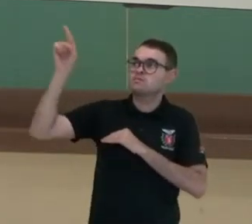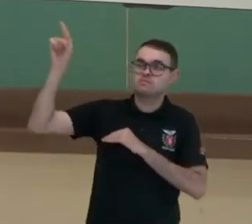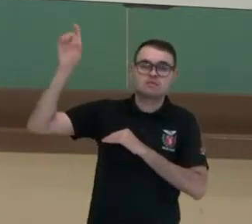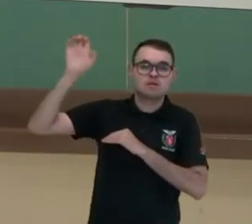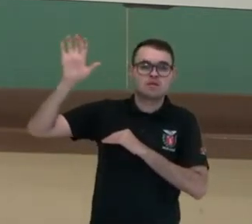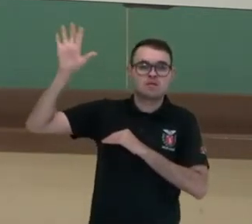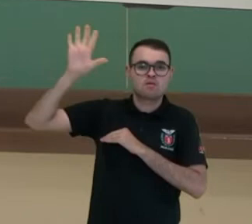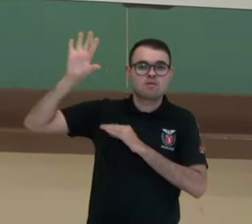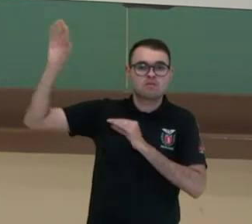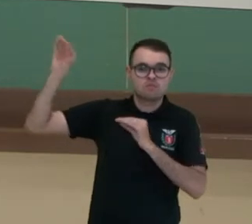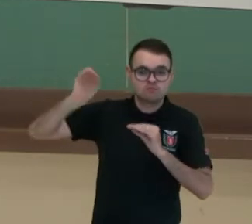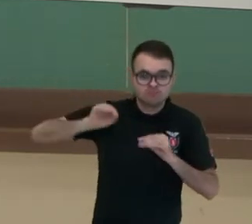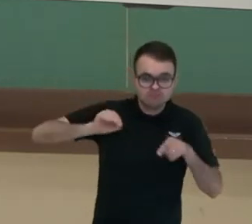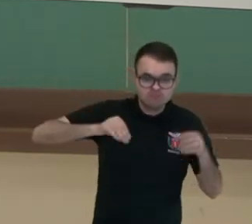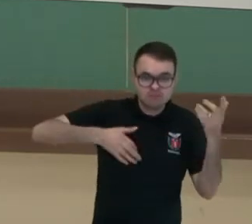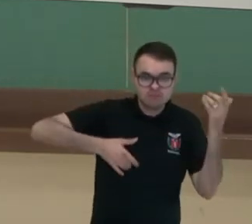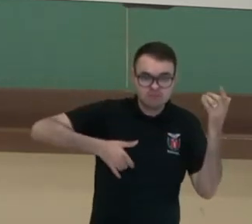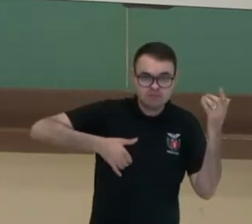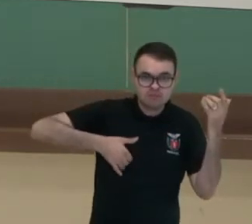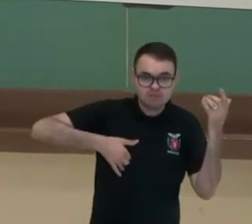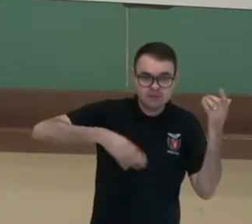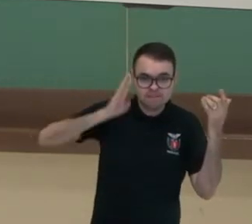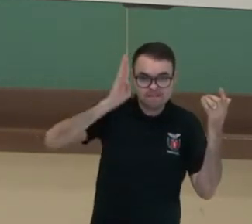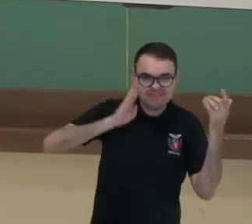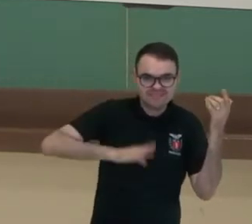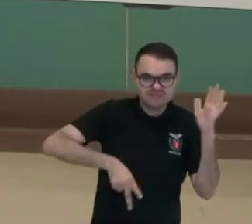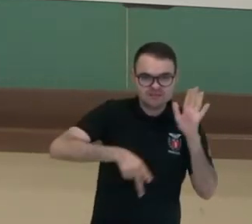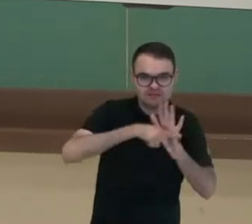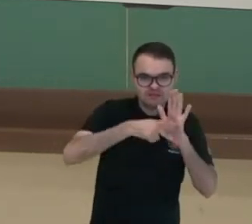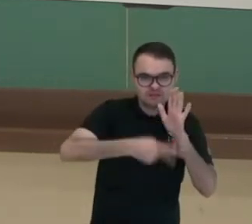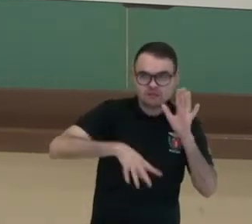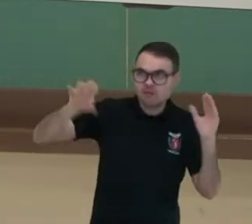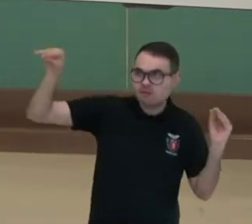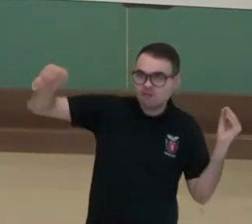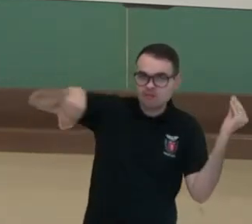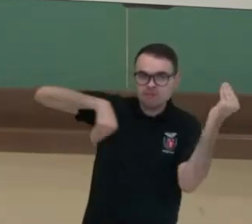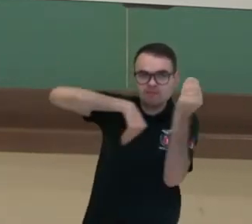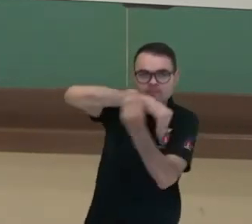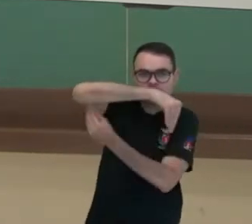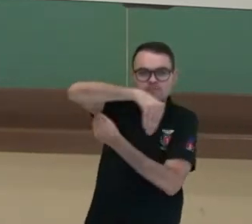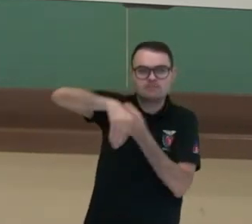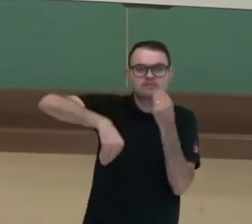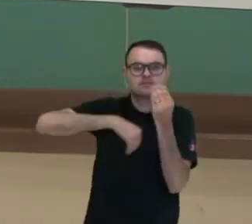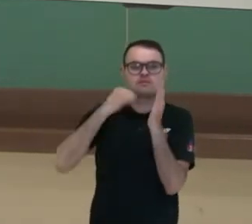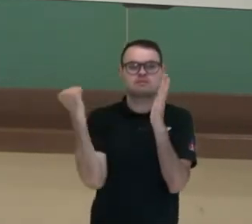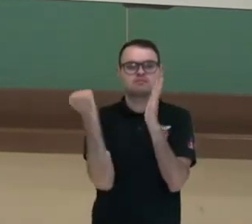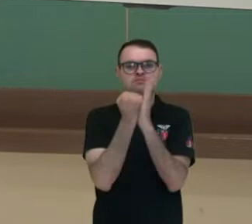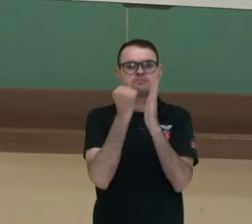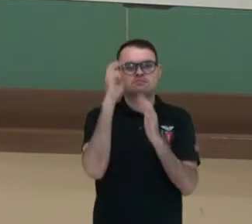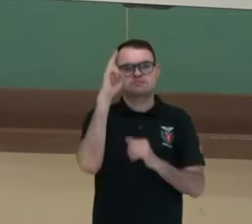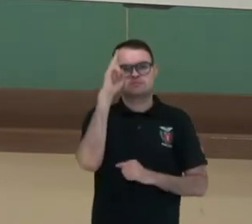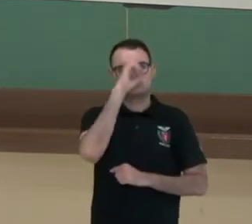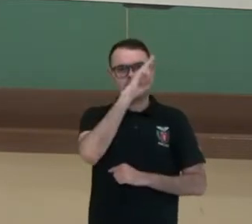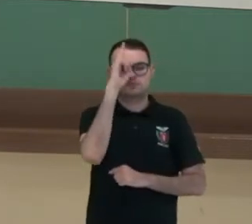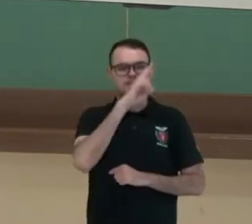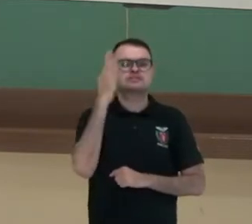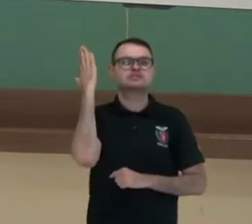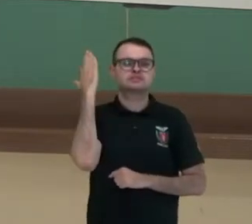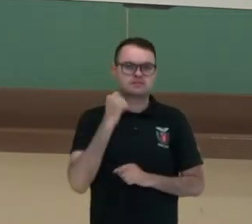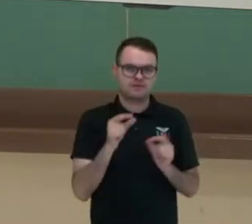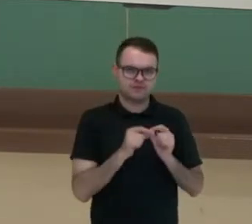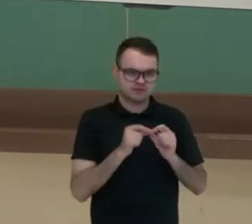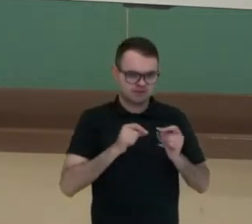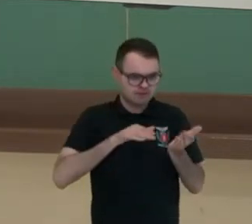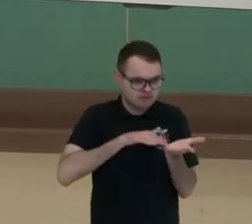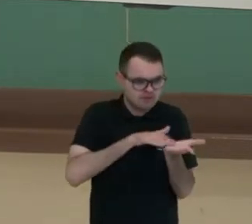um instrumento brasileiro. Isso é importante apontar aí. E também é um patrimônio histórico, saber fazer a viola de